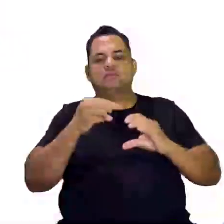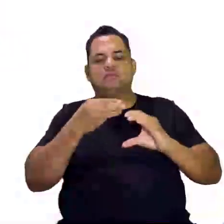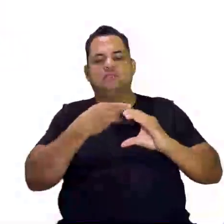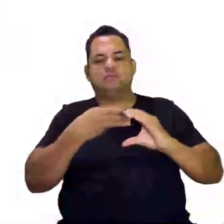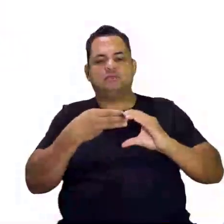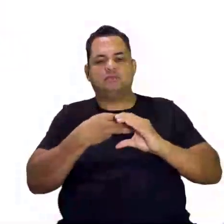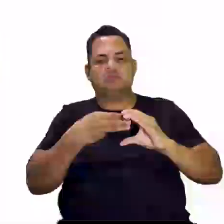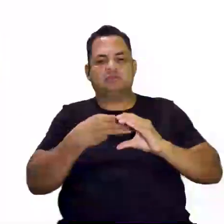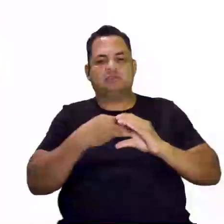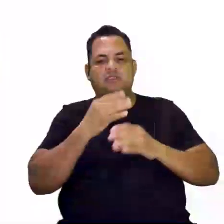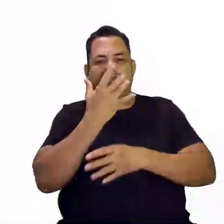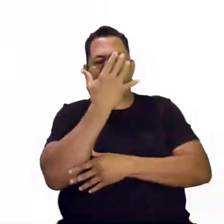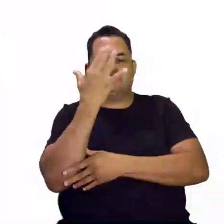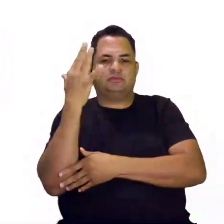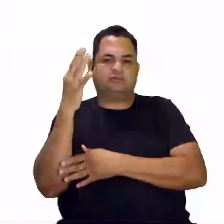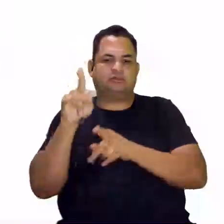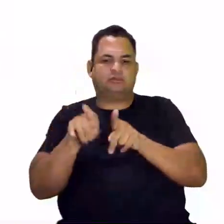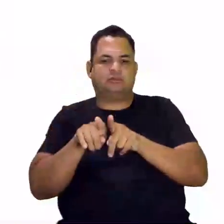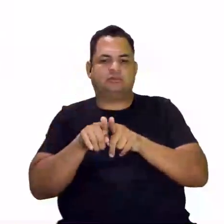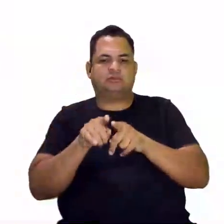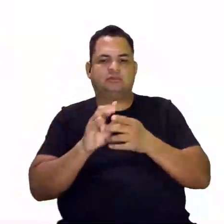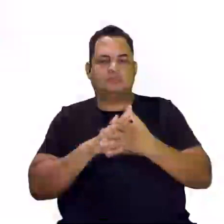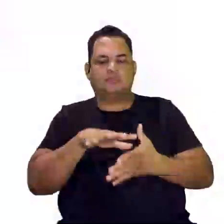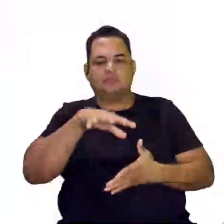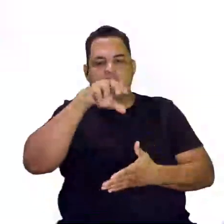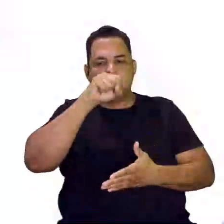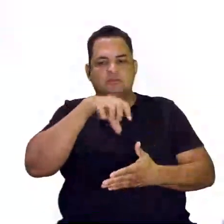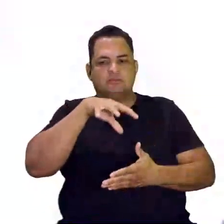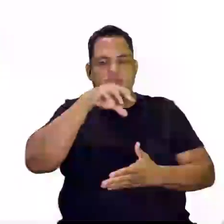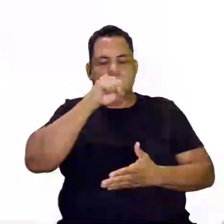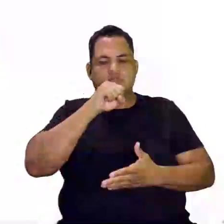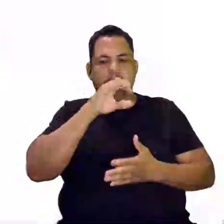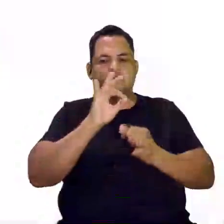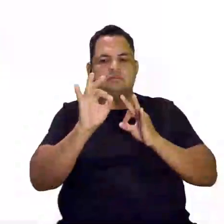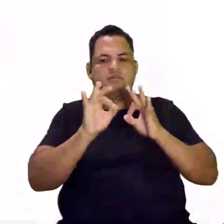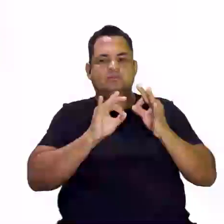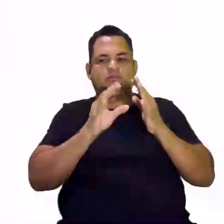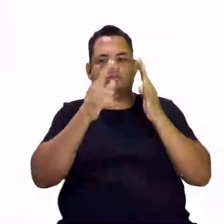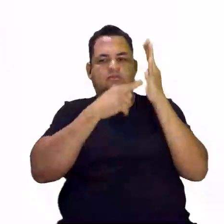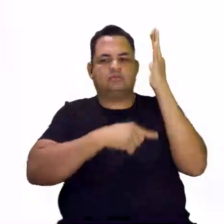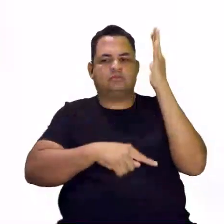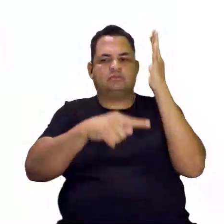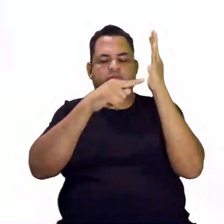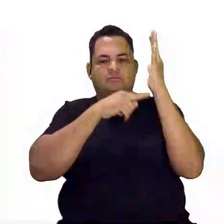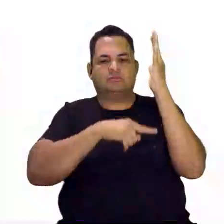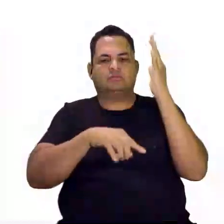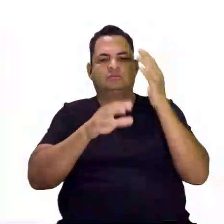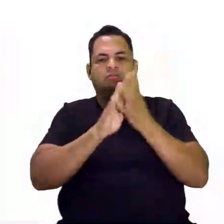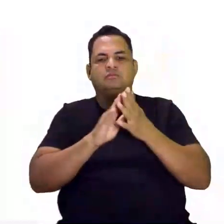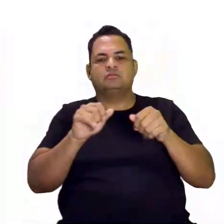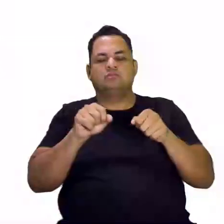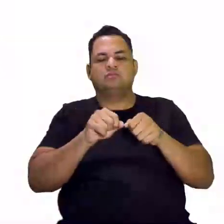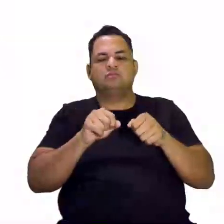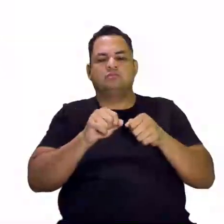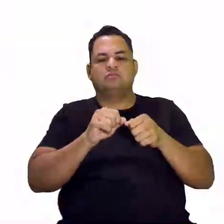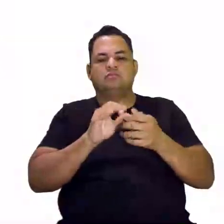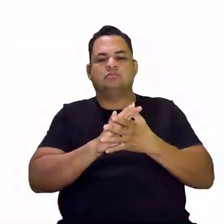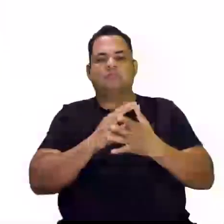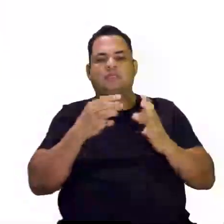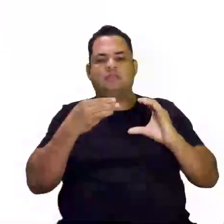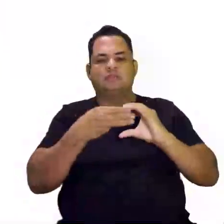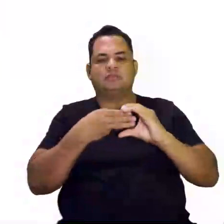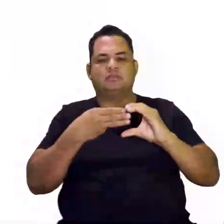as mitocôndrias. Então, a respiração e a fotossíntese vai estar sendo realizada pela célula